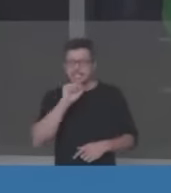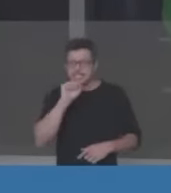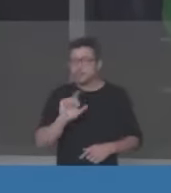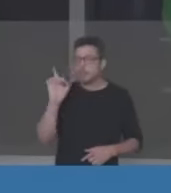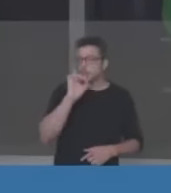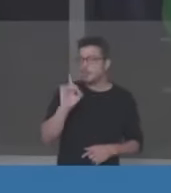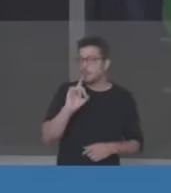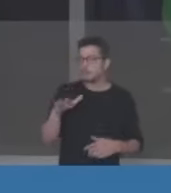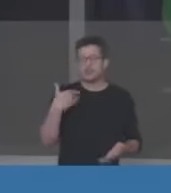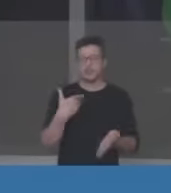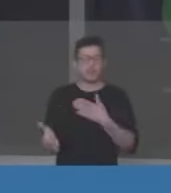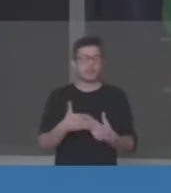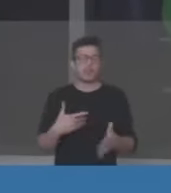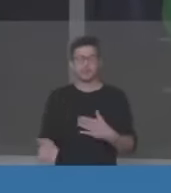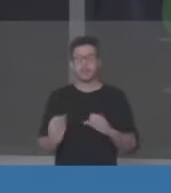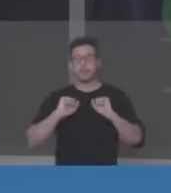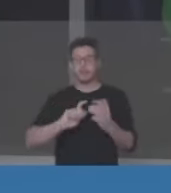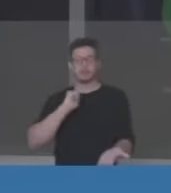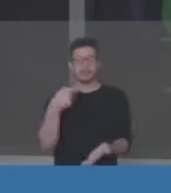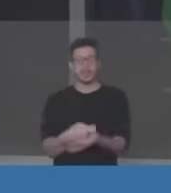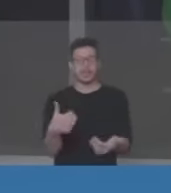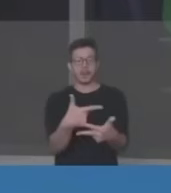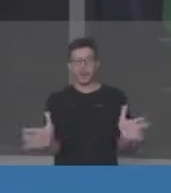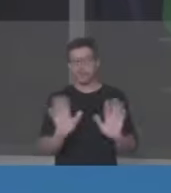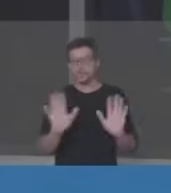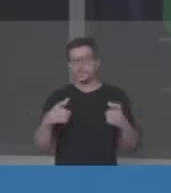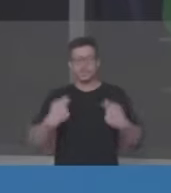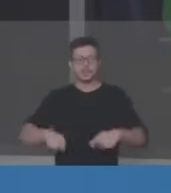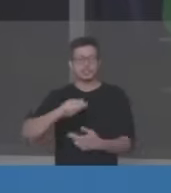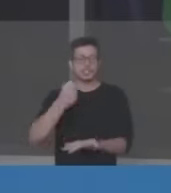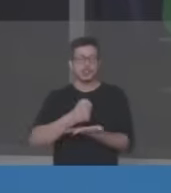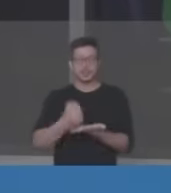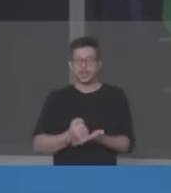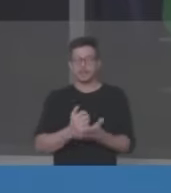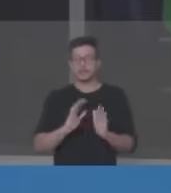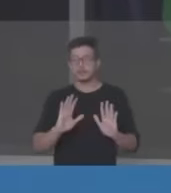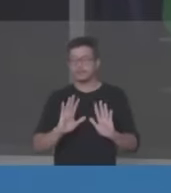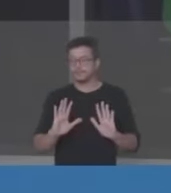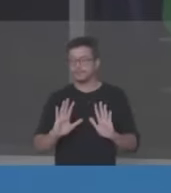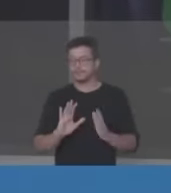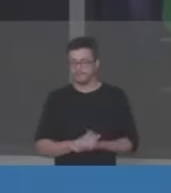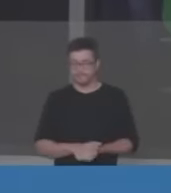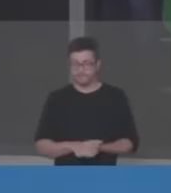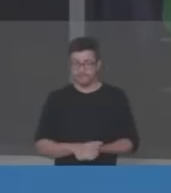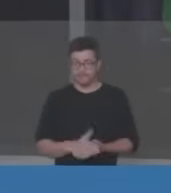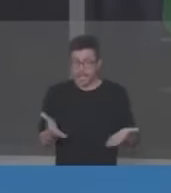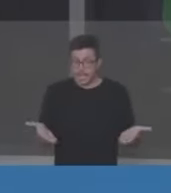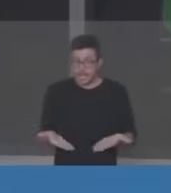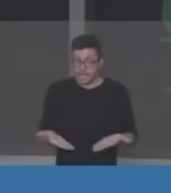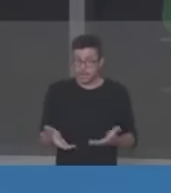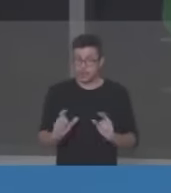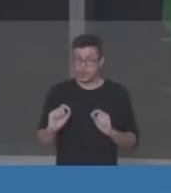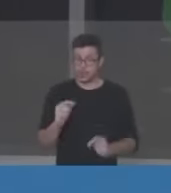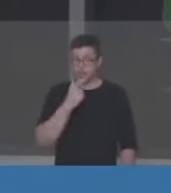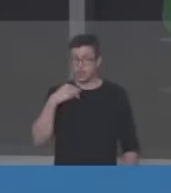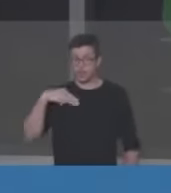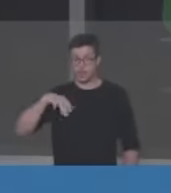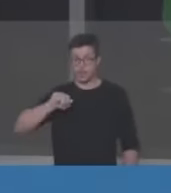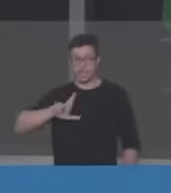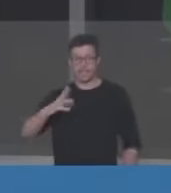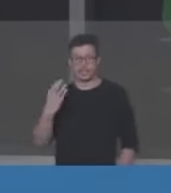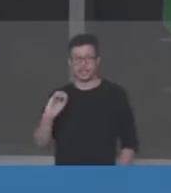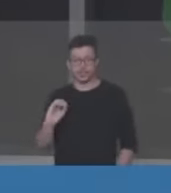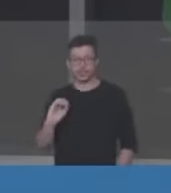te pegar a hora que tu quiser, pagar o que tu quiser, sem contrato coletivo. Fora da lei! O que o presidente Marinho agora está fazendo é repor a